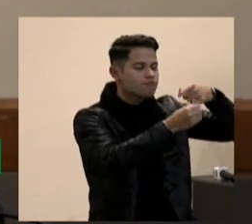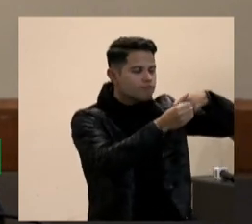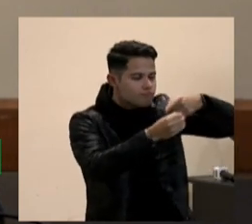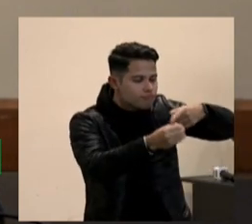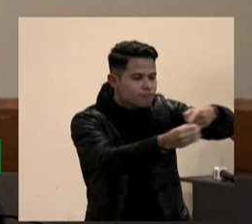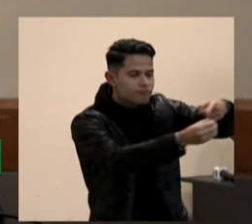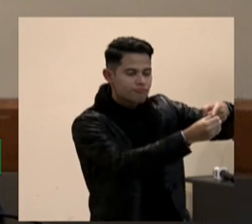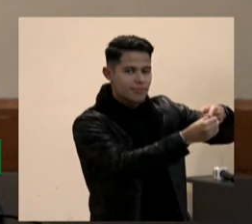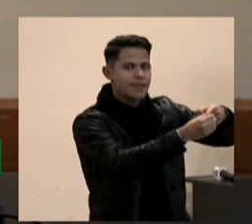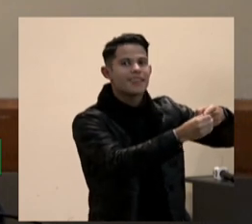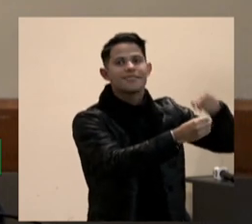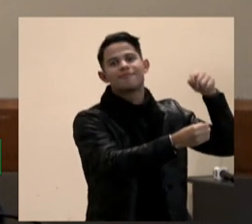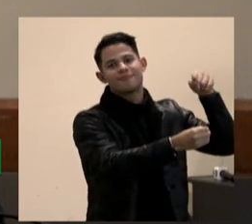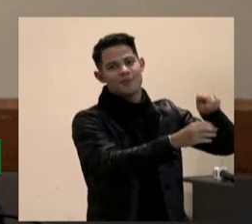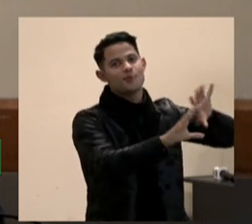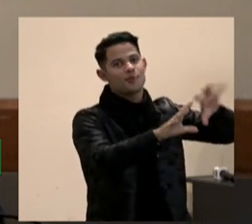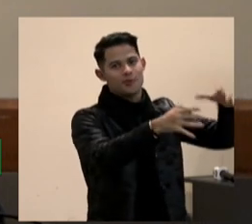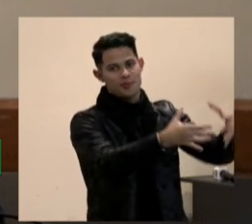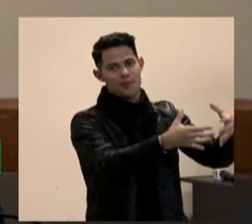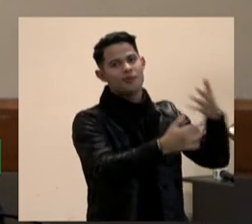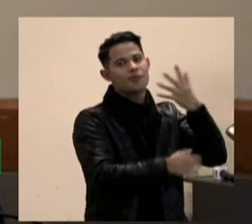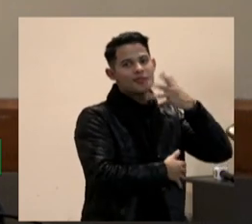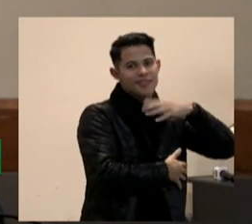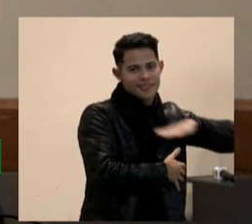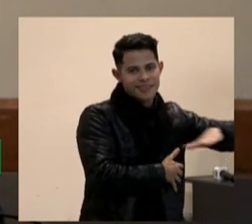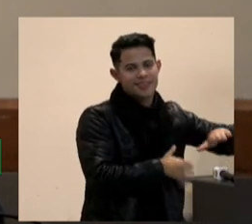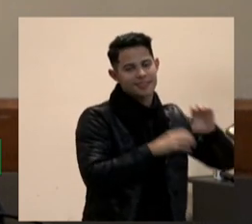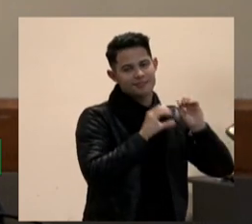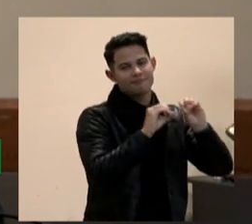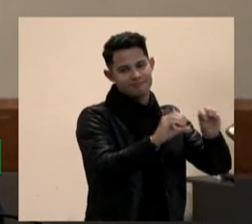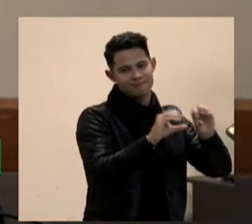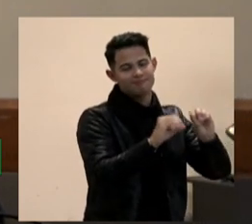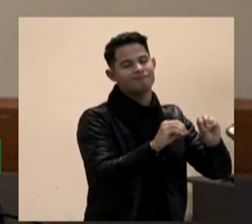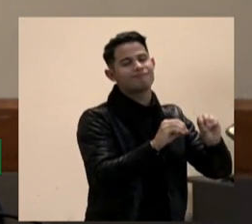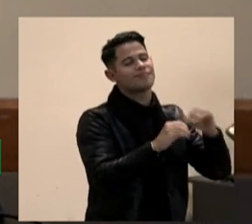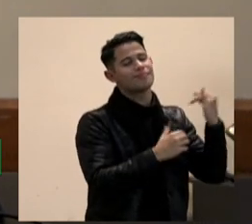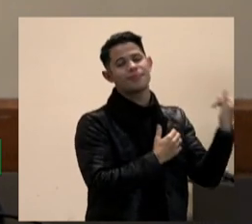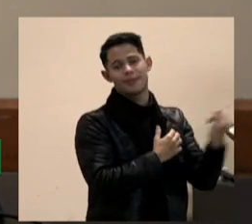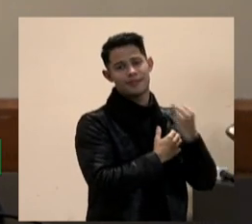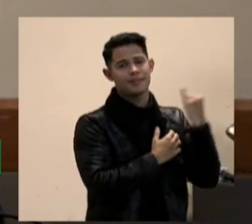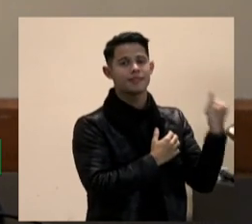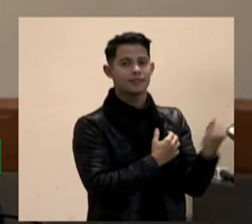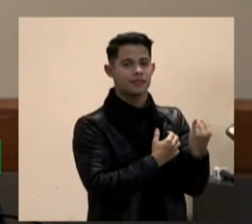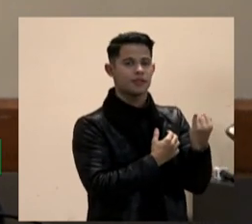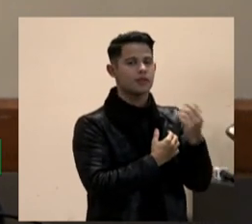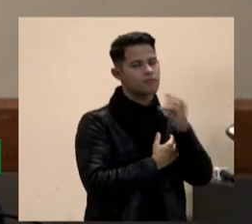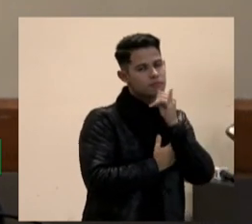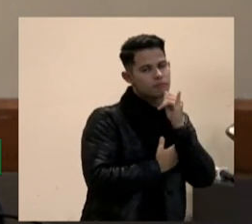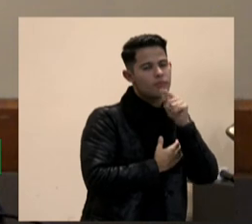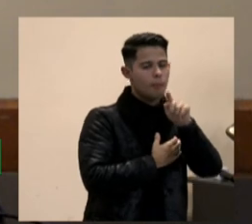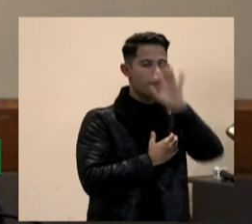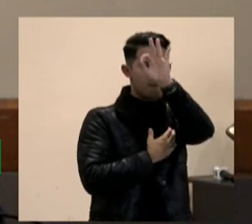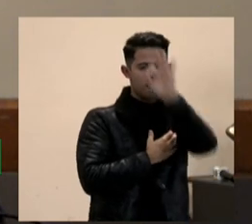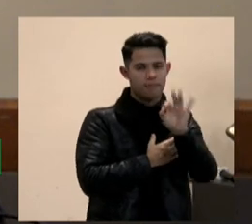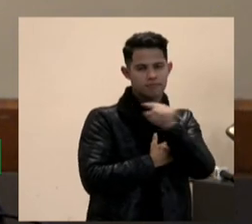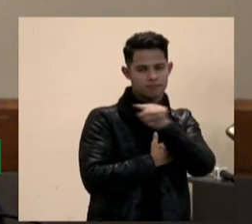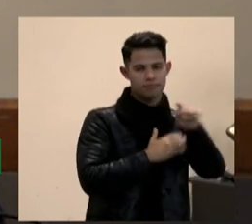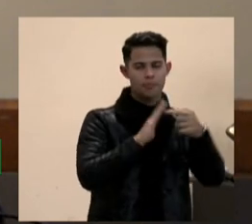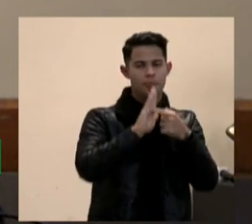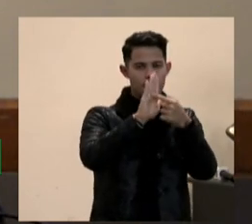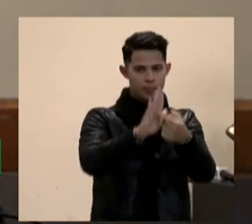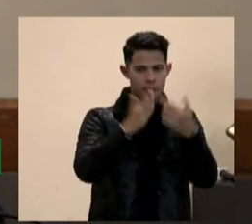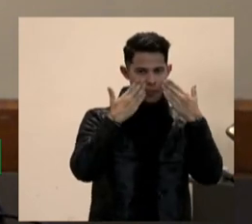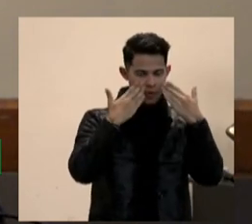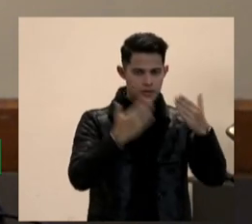infantil, é fundamental. Né? A gente precisa olhar que nesse percentual total, né, que nós